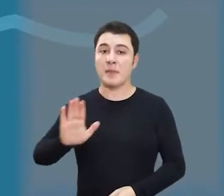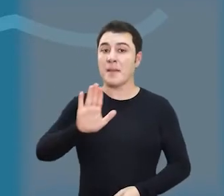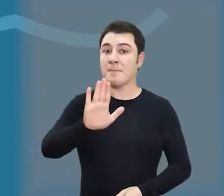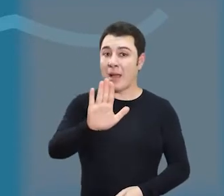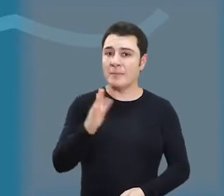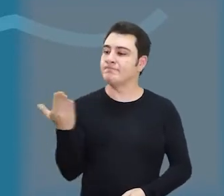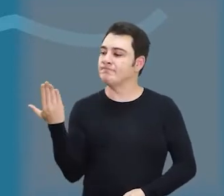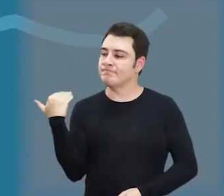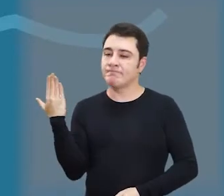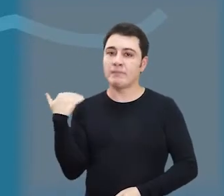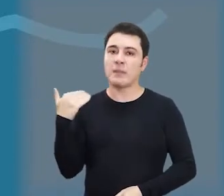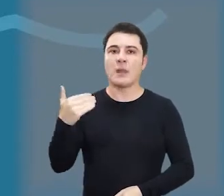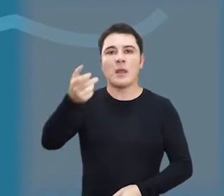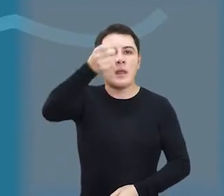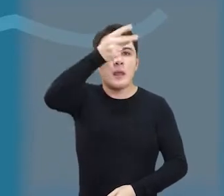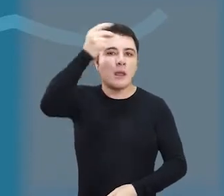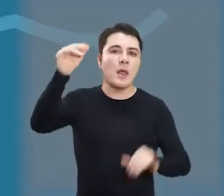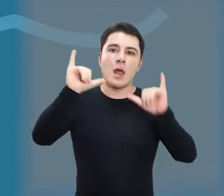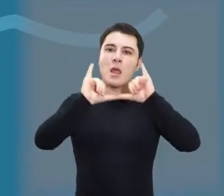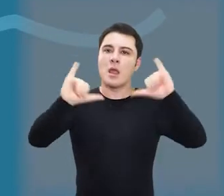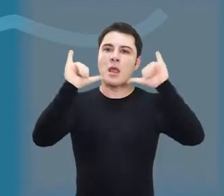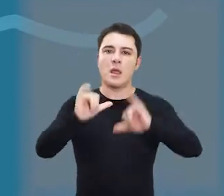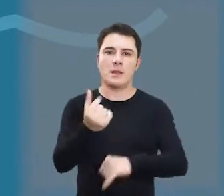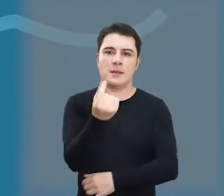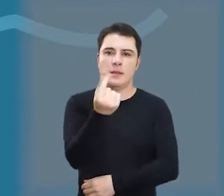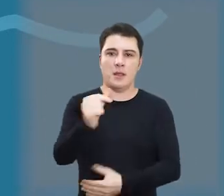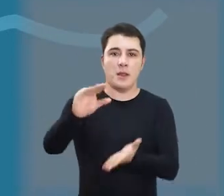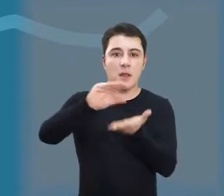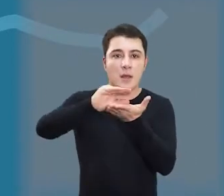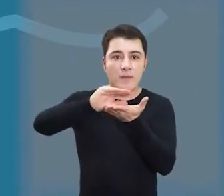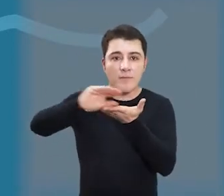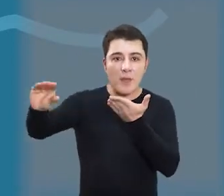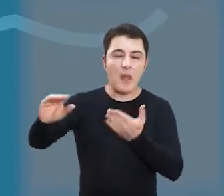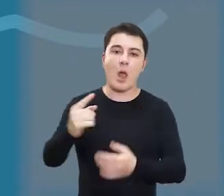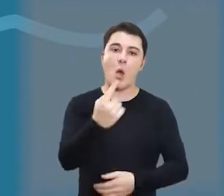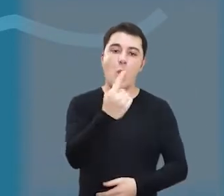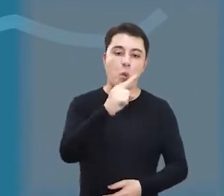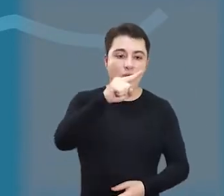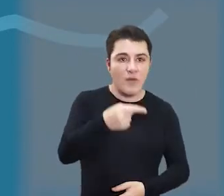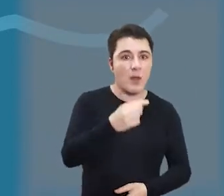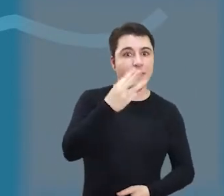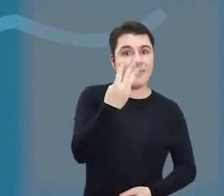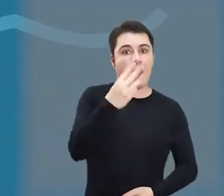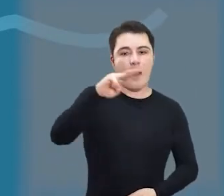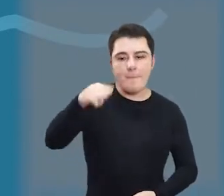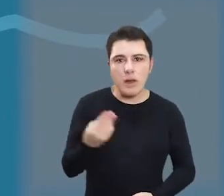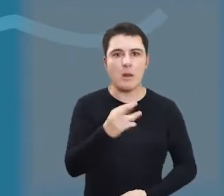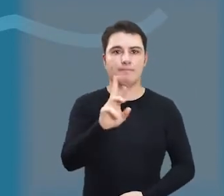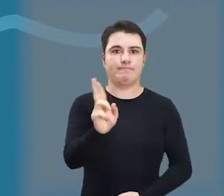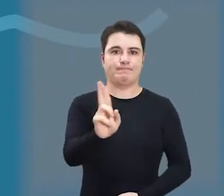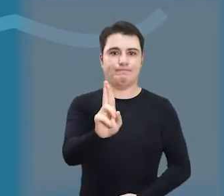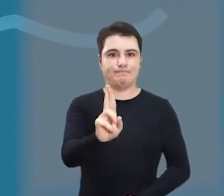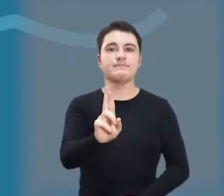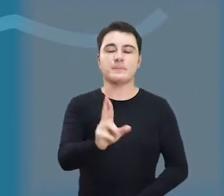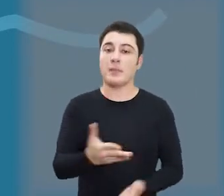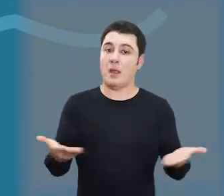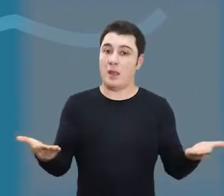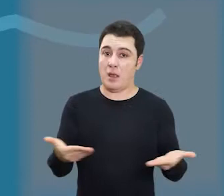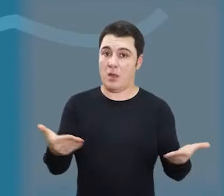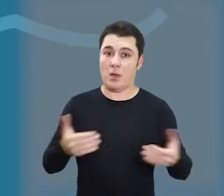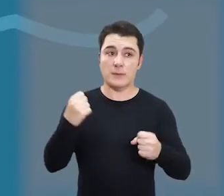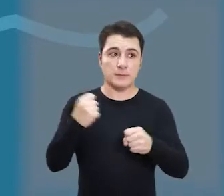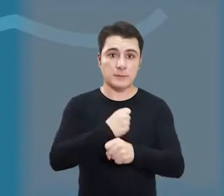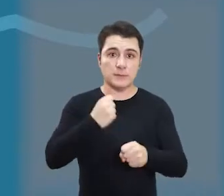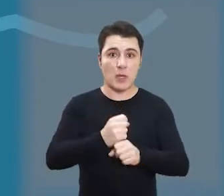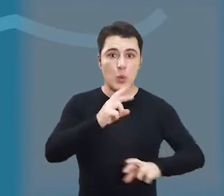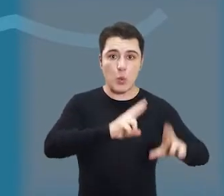empresa Vitta Residencial Incorporadora e Construtora recentemente a prefeitura anunciou que a unidade de educação infantil